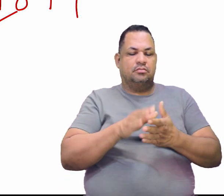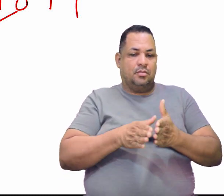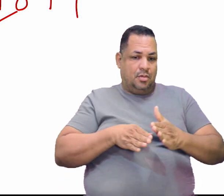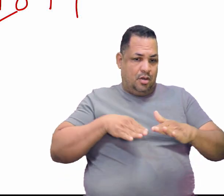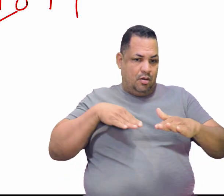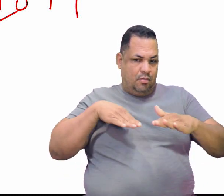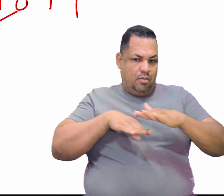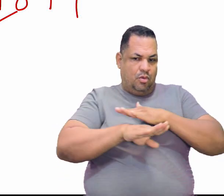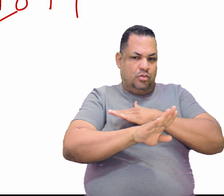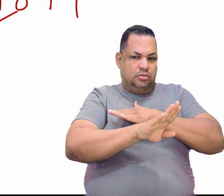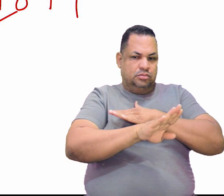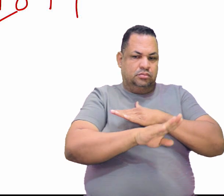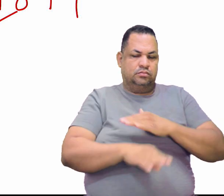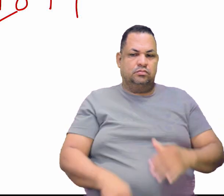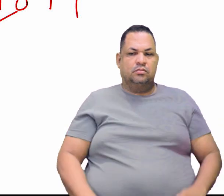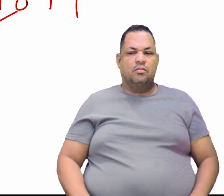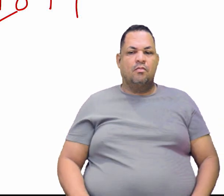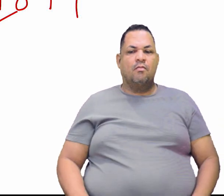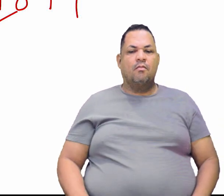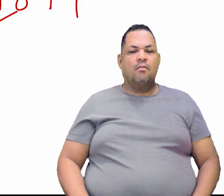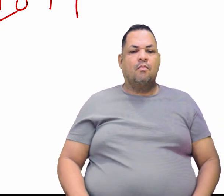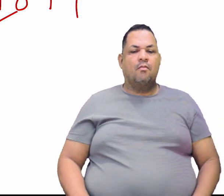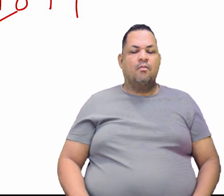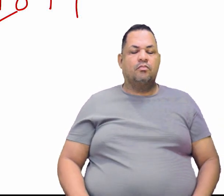ponte. Tá certo?